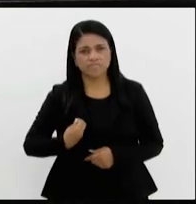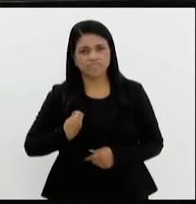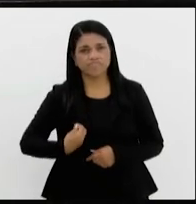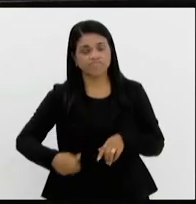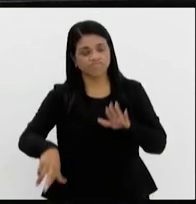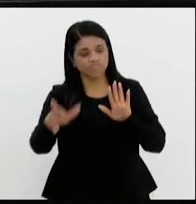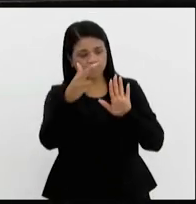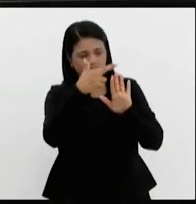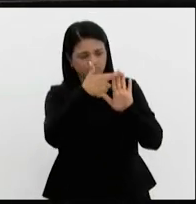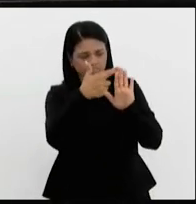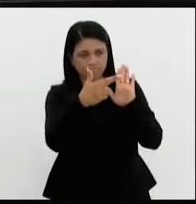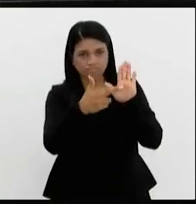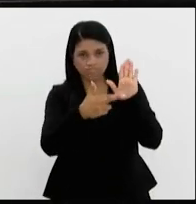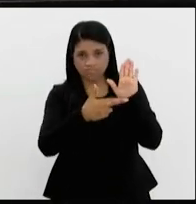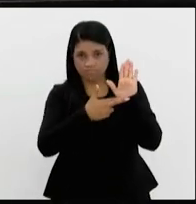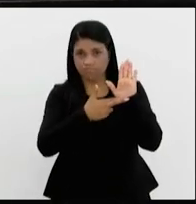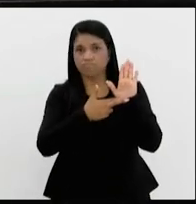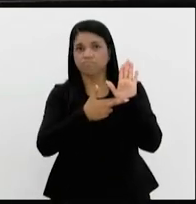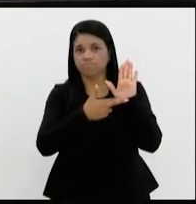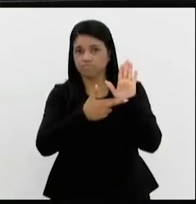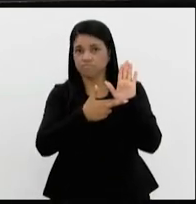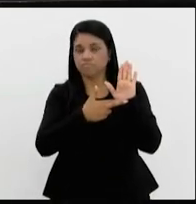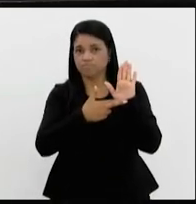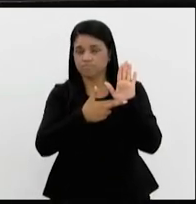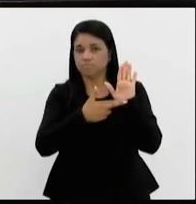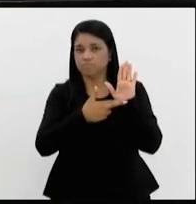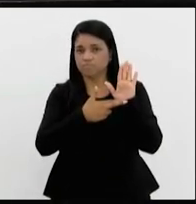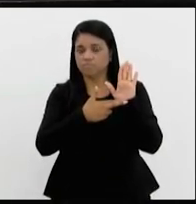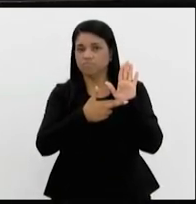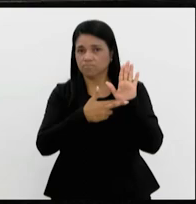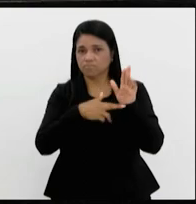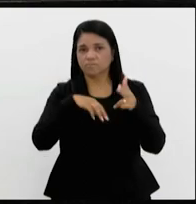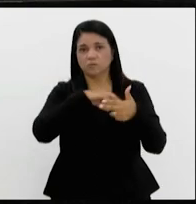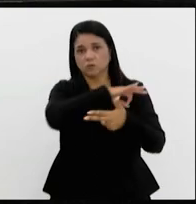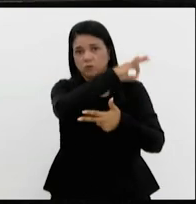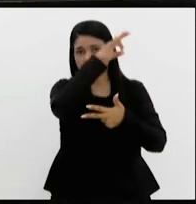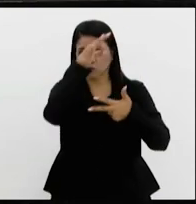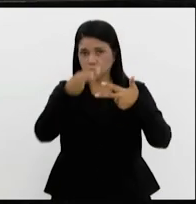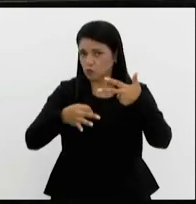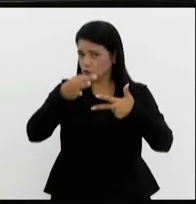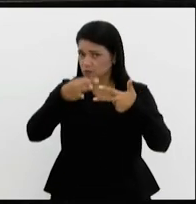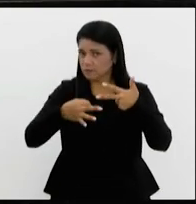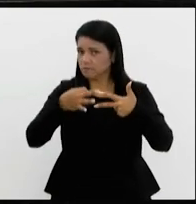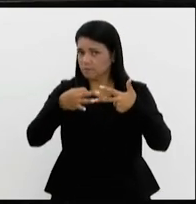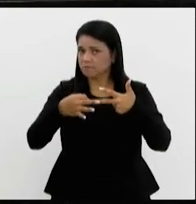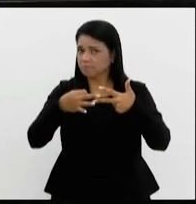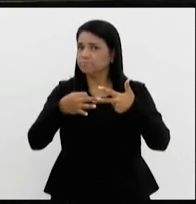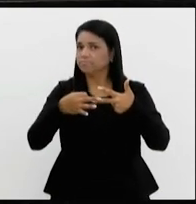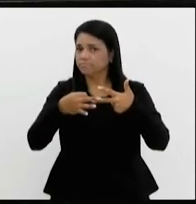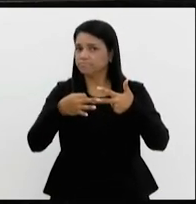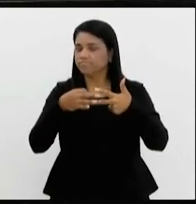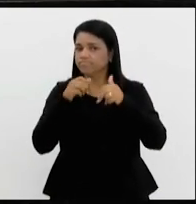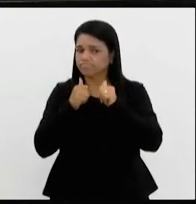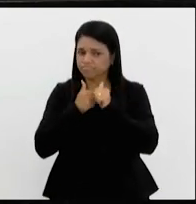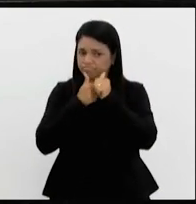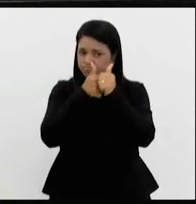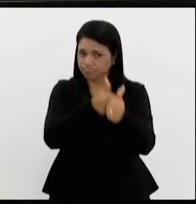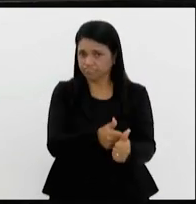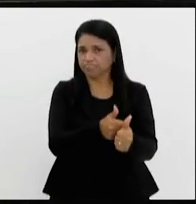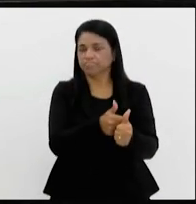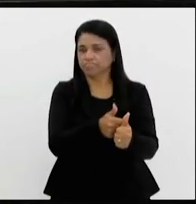regime muito forte do judiciário. Né? Acho que ninguém tem dúvida disso, né? Ninguém tem